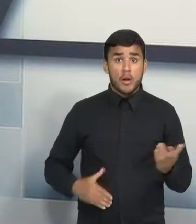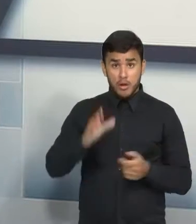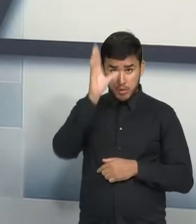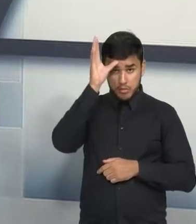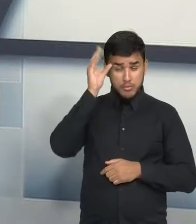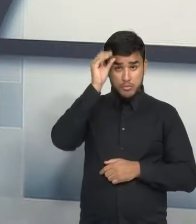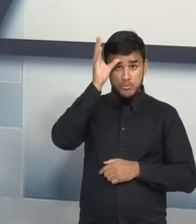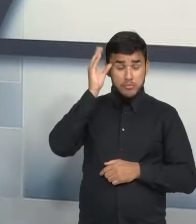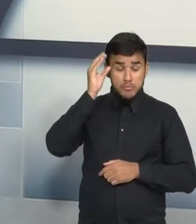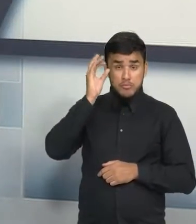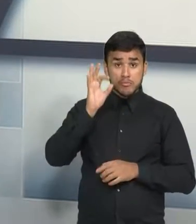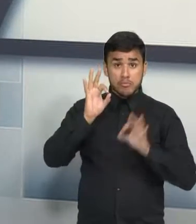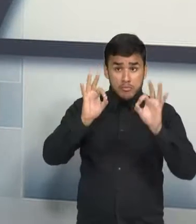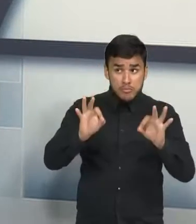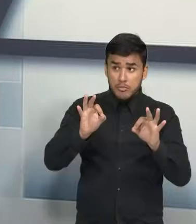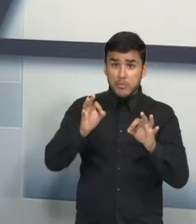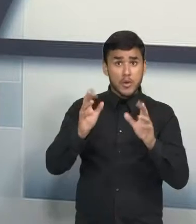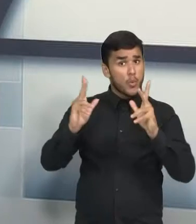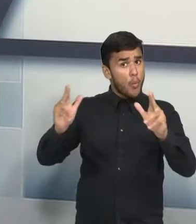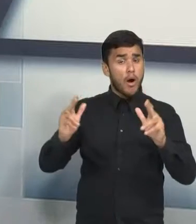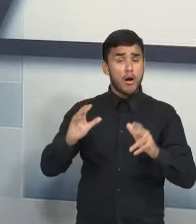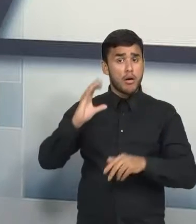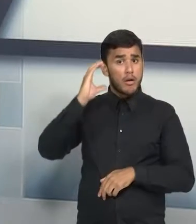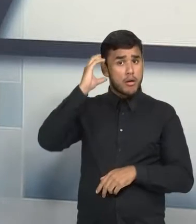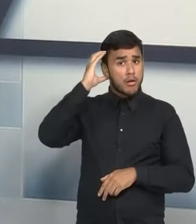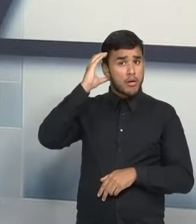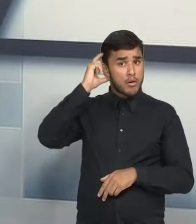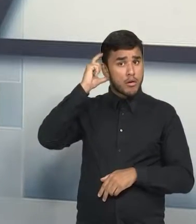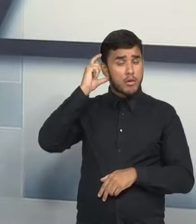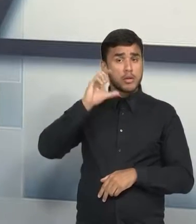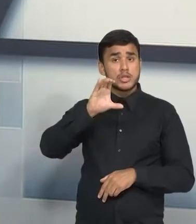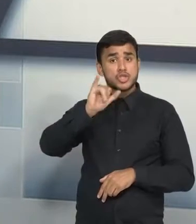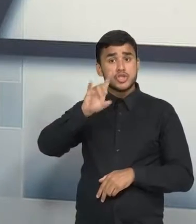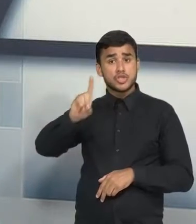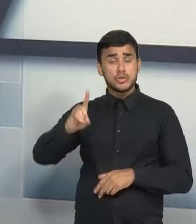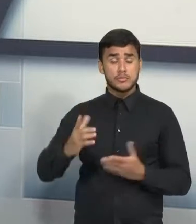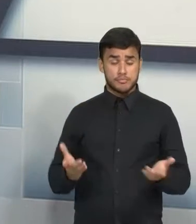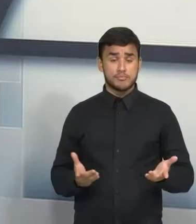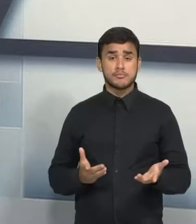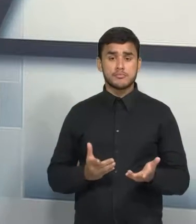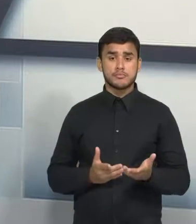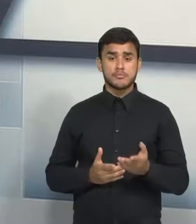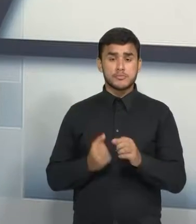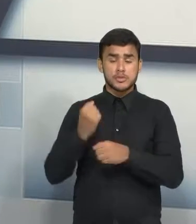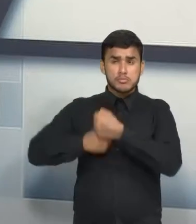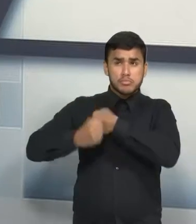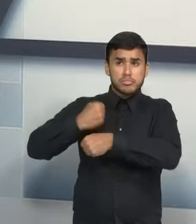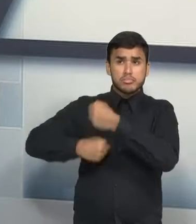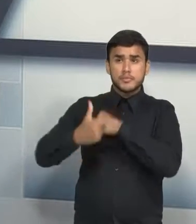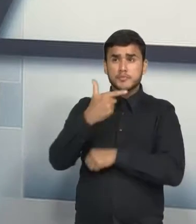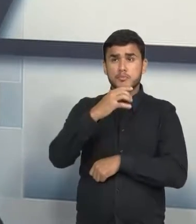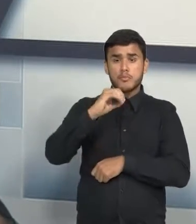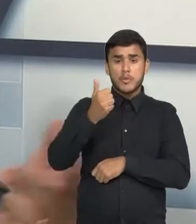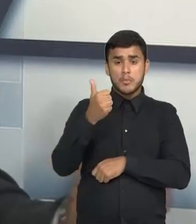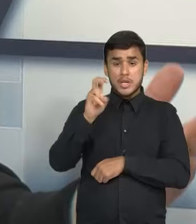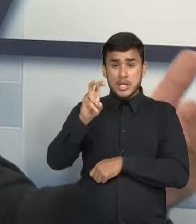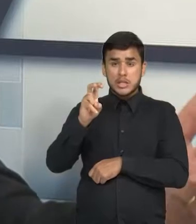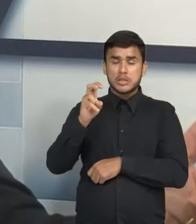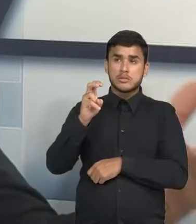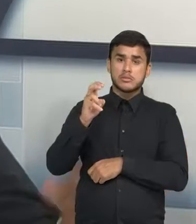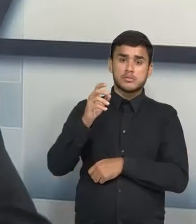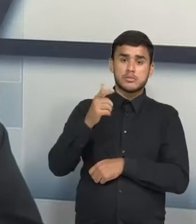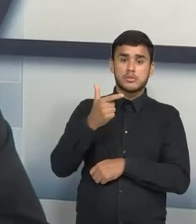só que o governador Camilo conseguiu feito. Em 2015 e 2016, ele conseguiu que o número